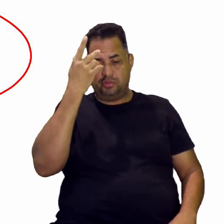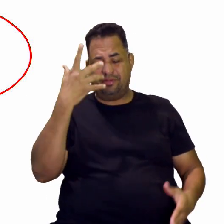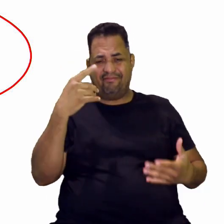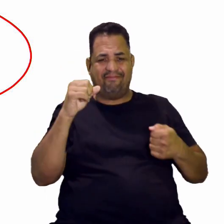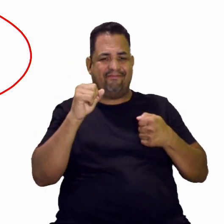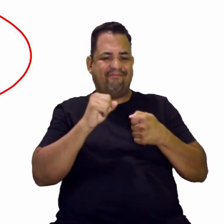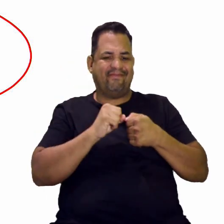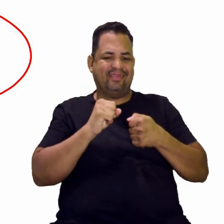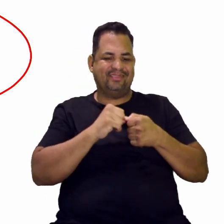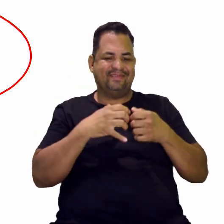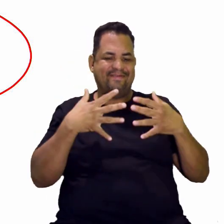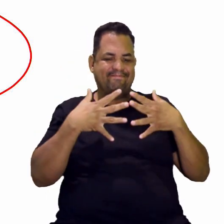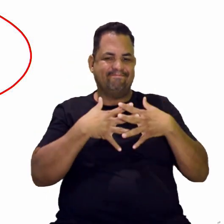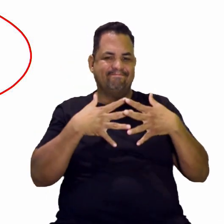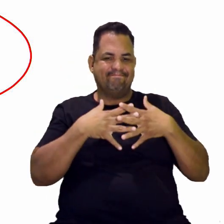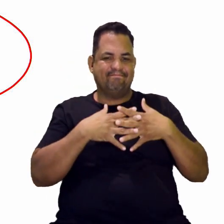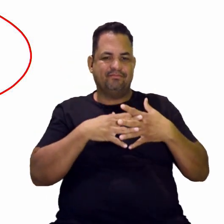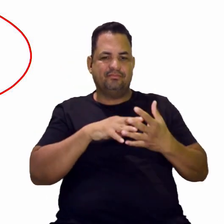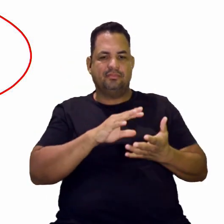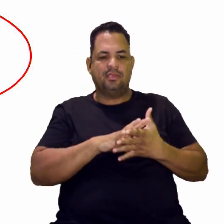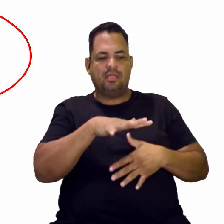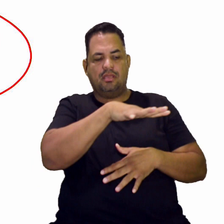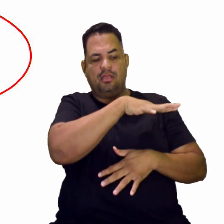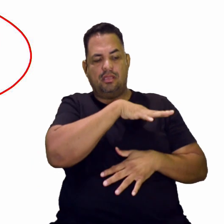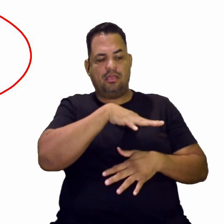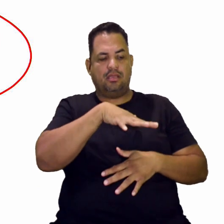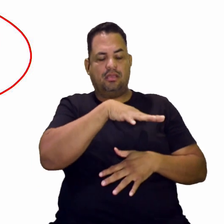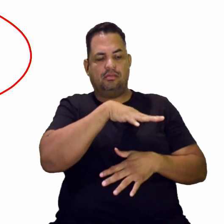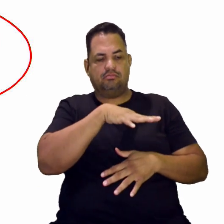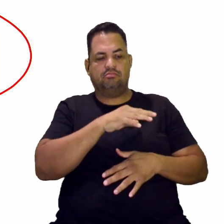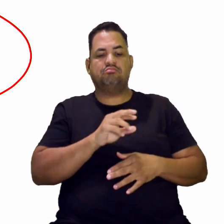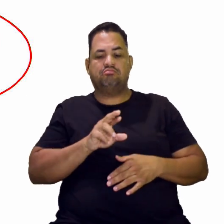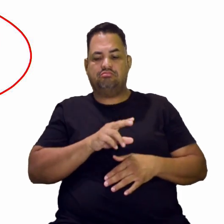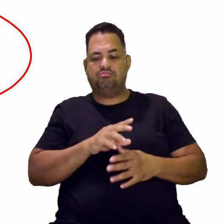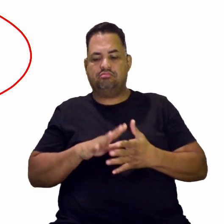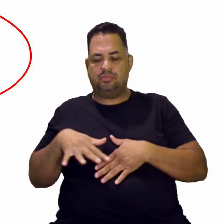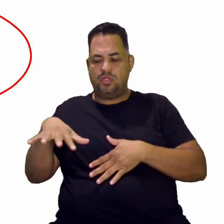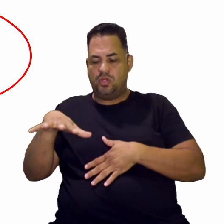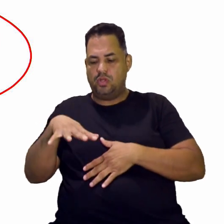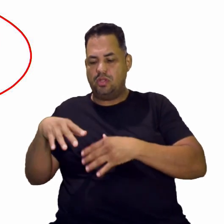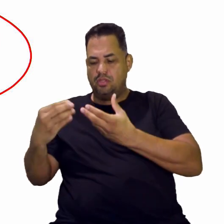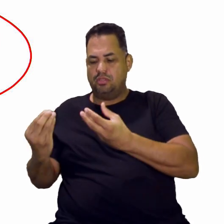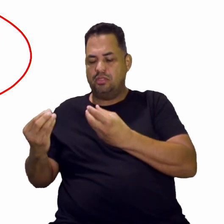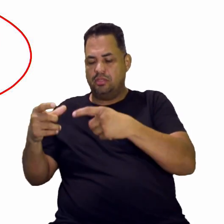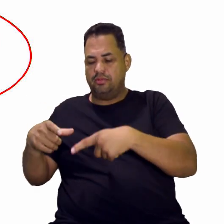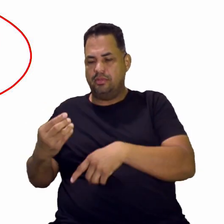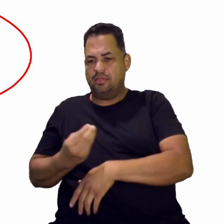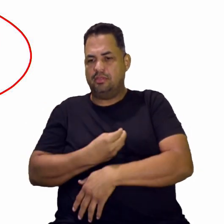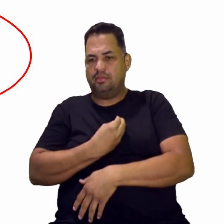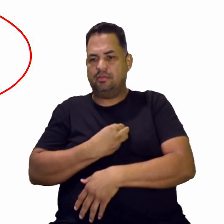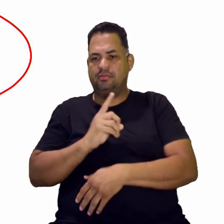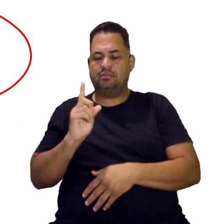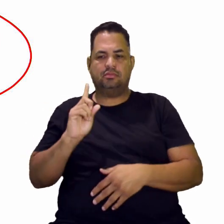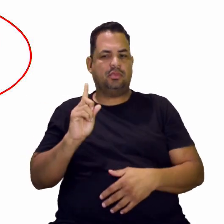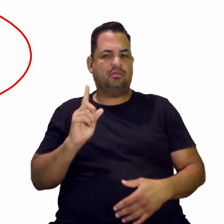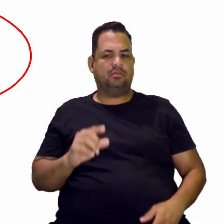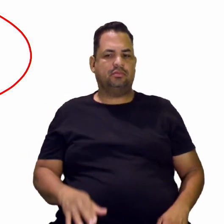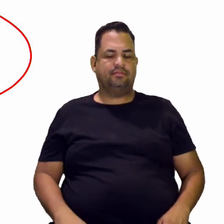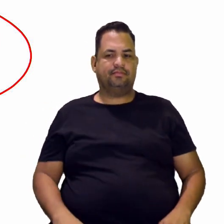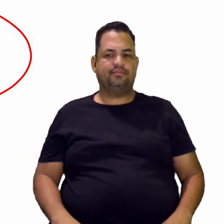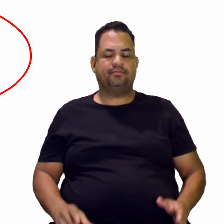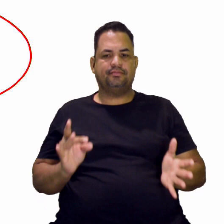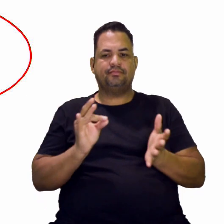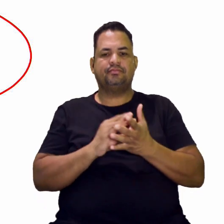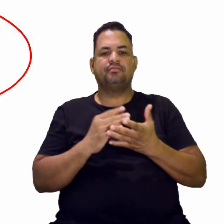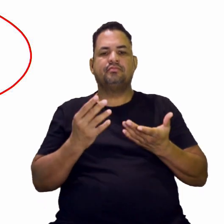erroneamente acham que hábitat e nicho ecológico são a mesma coisa. E isso não é verdade.